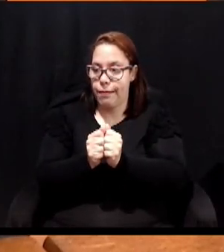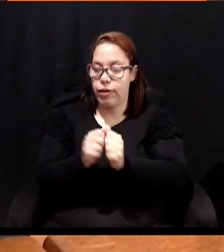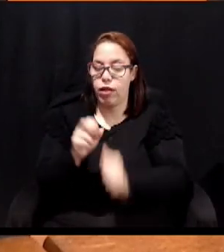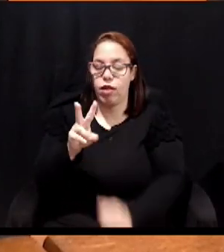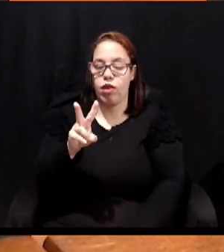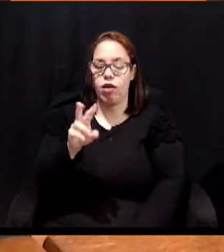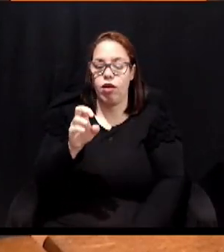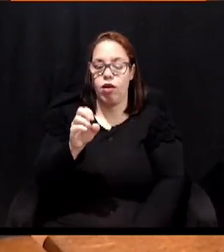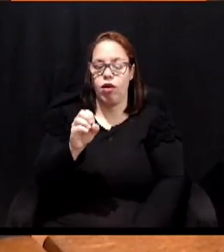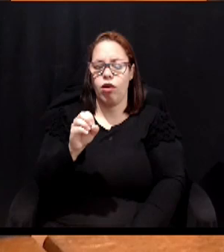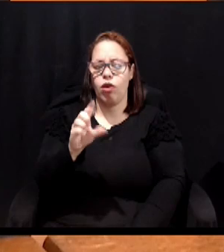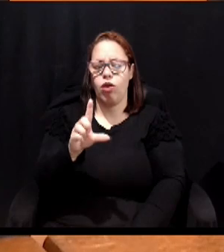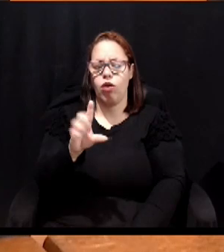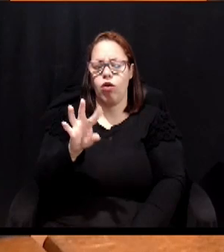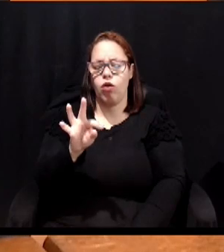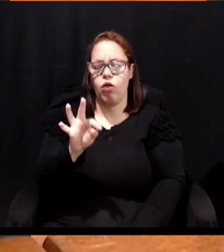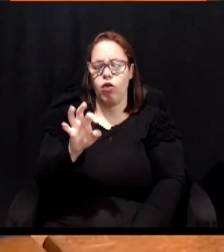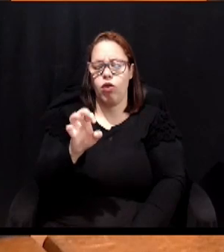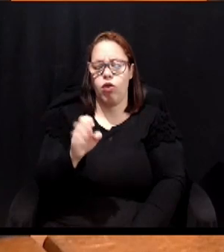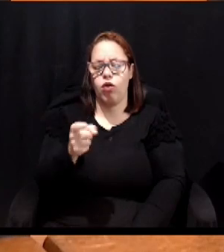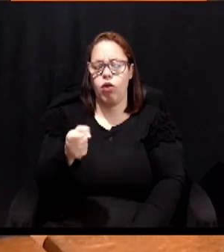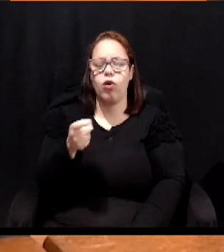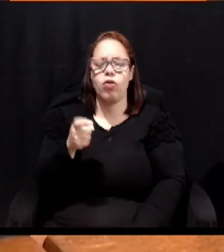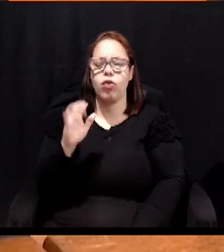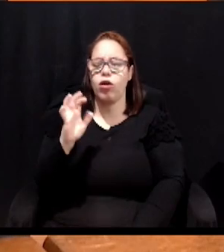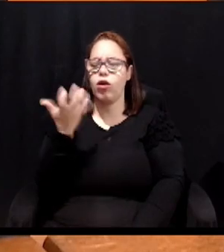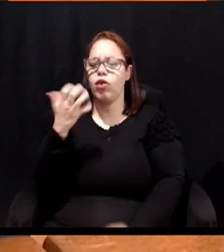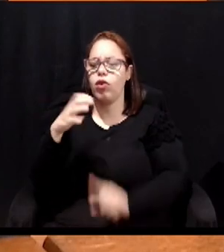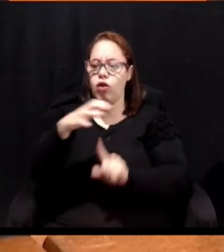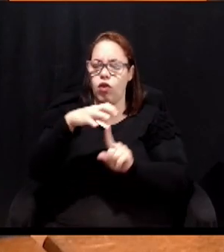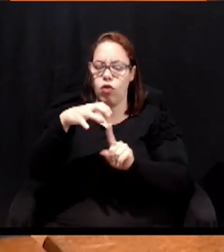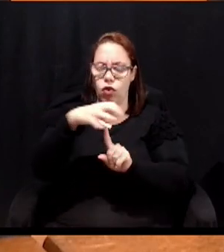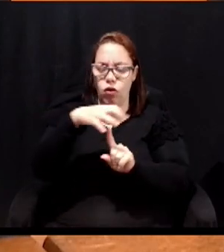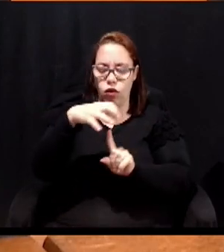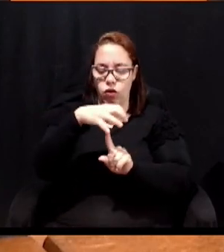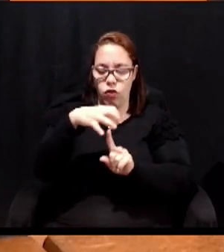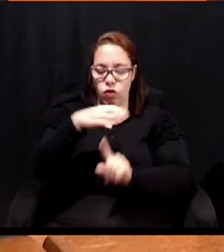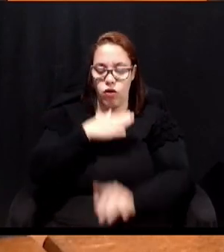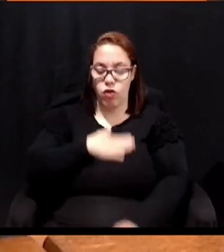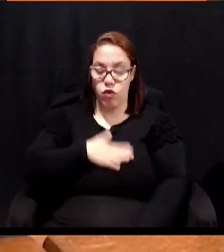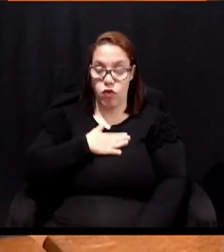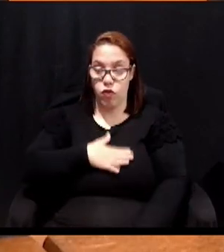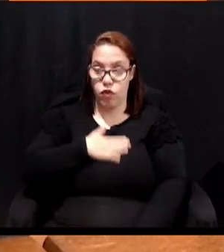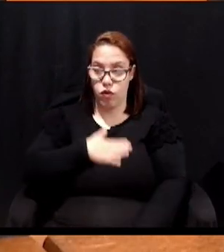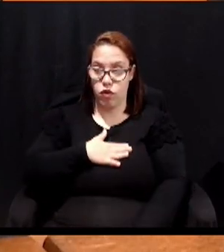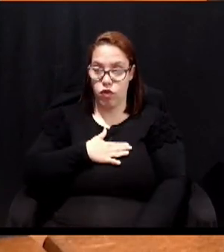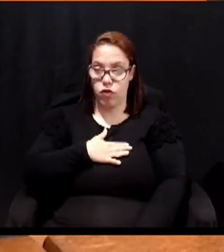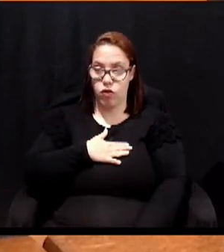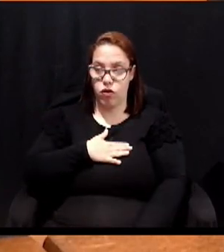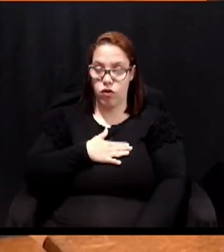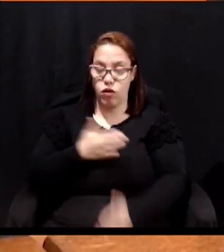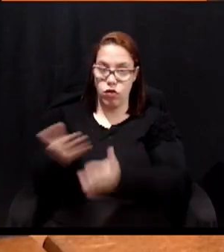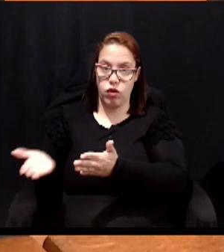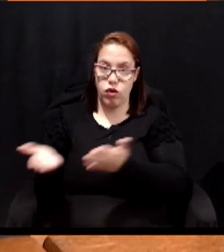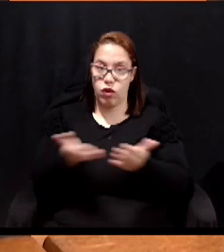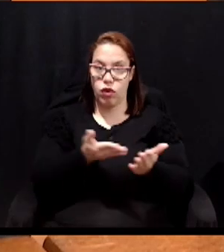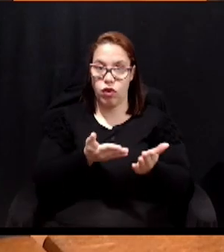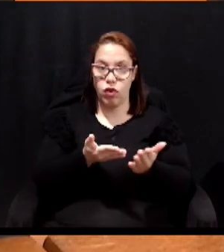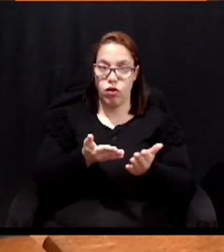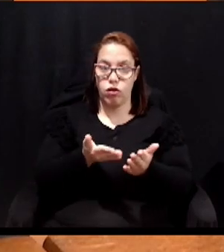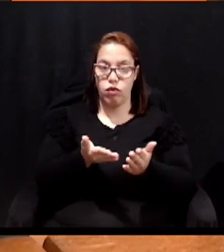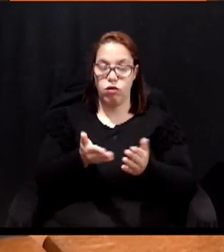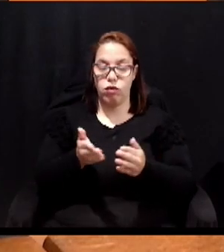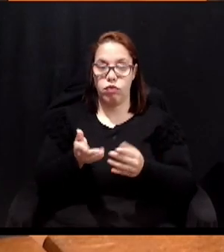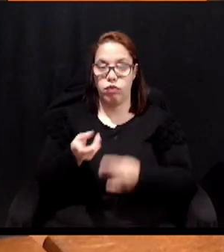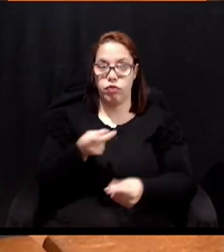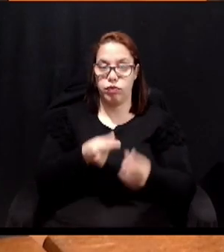acontece em agosto. Agosto é uma feira onde recebe comerciantes industriais chineses e